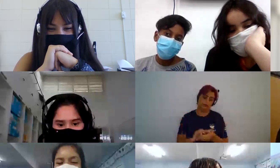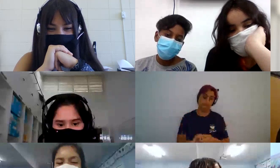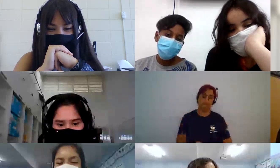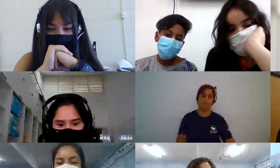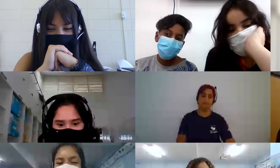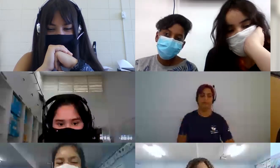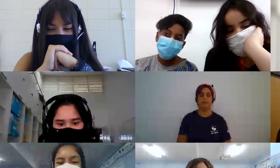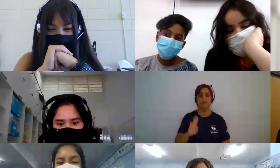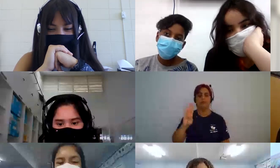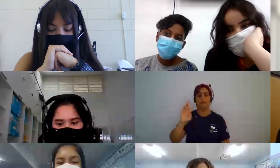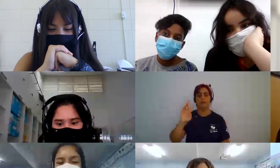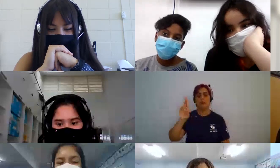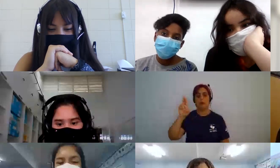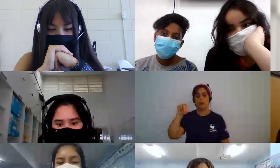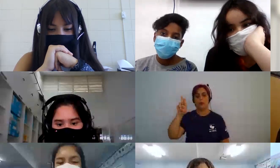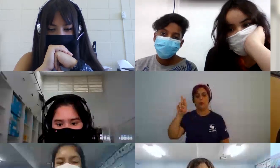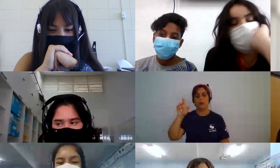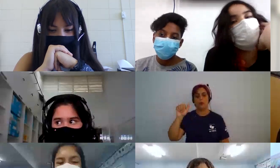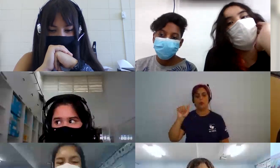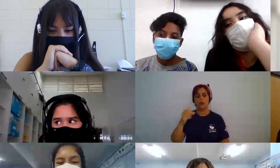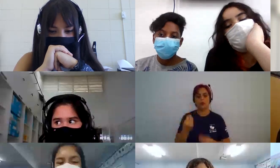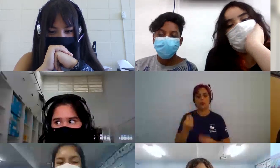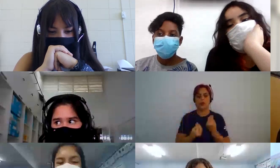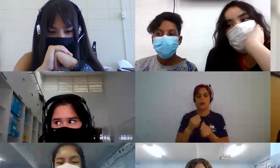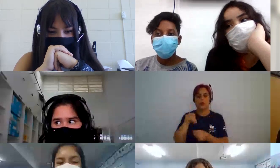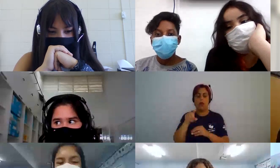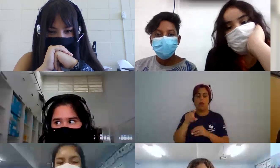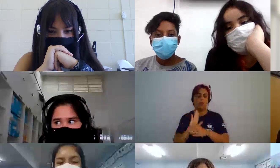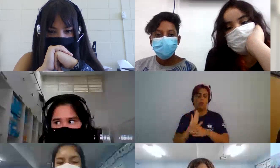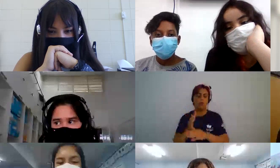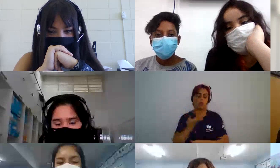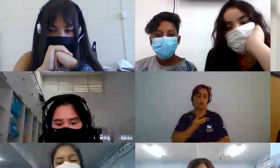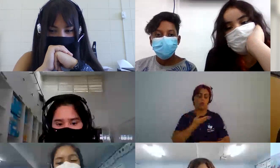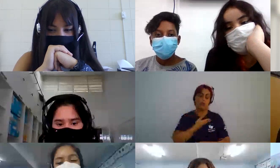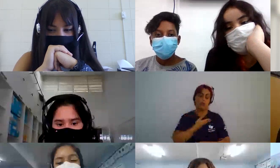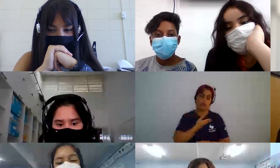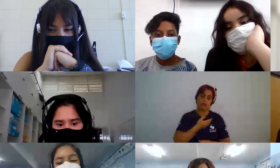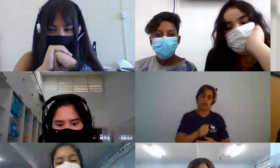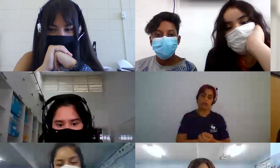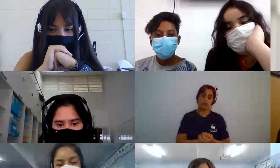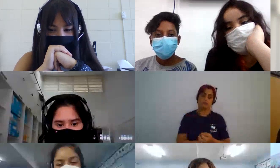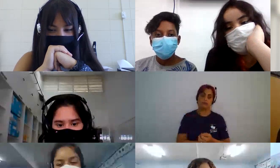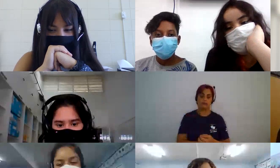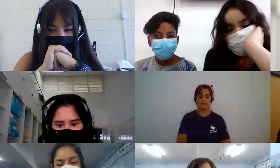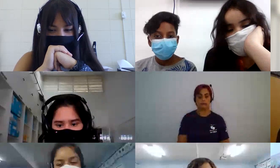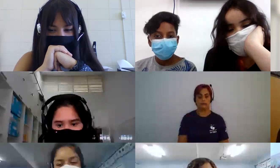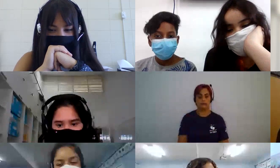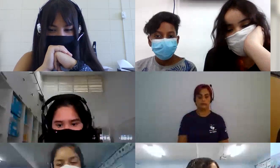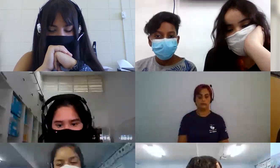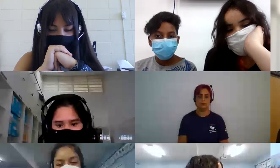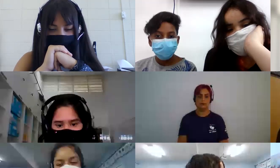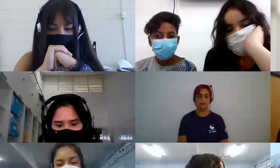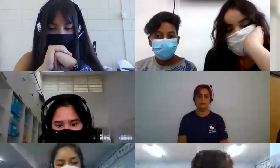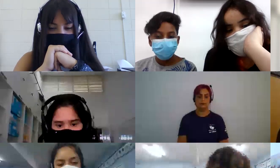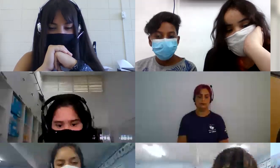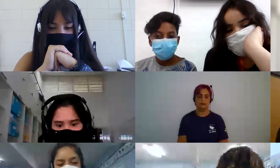Miguel. Bruna, como é que você ajuda uma amiga sua, Bruna? Vontade e medo, vontade e medo.